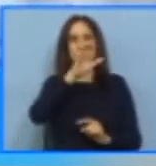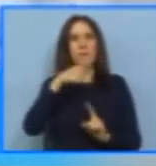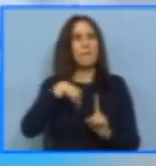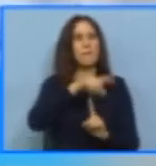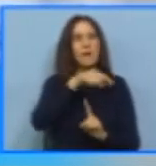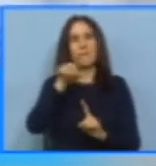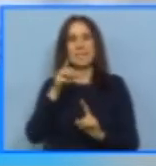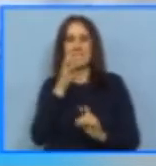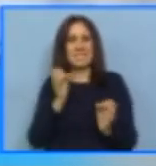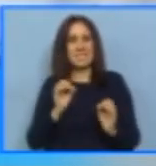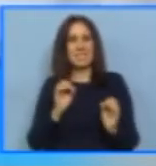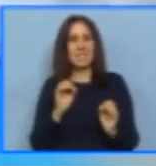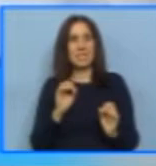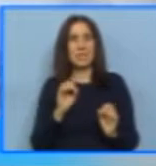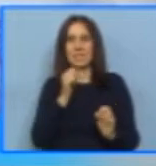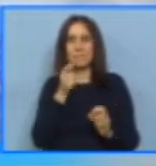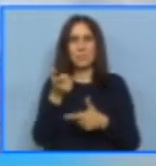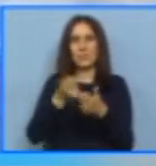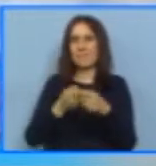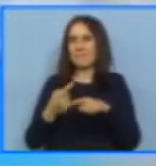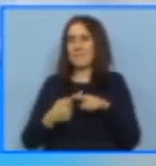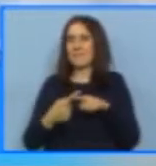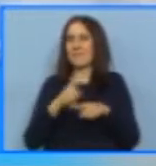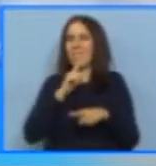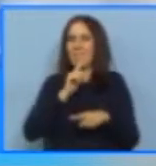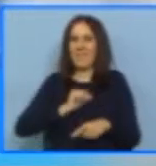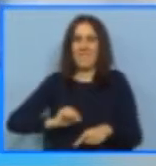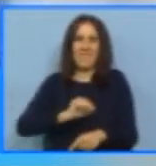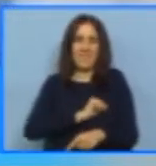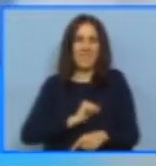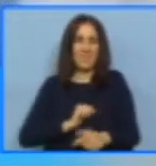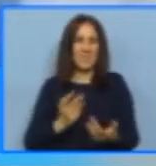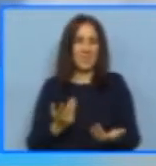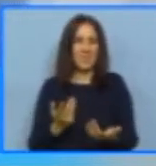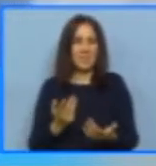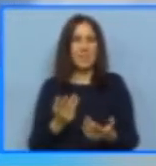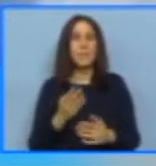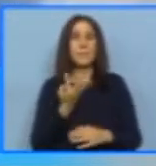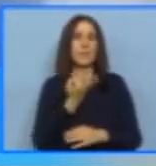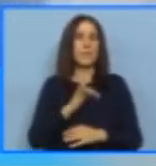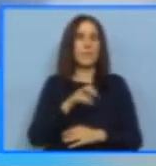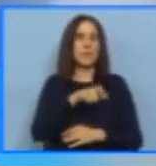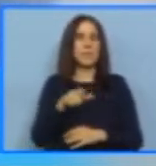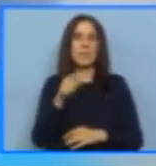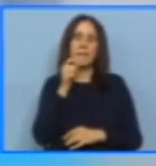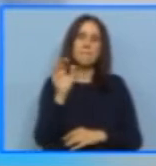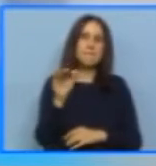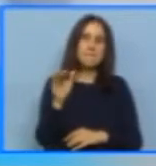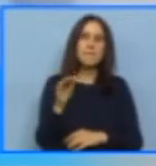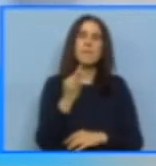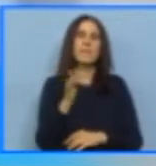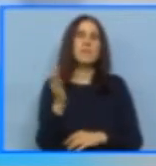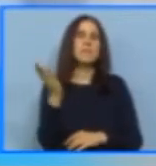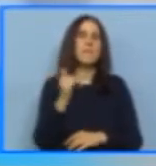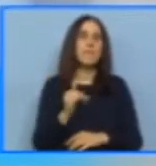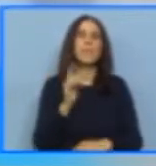Nós próprios todos estamos a puxar sempre a chamada brasa à sua sardinha, não é? Que é, os franceses também estão sempre a perguntar-lhe quando é que vem a